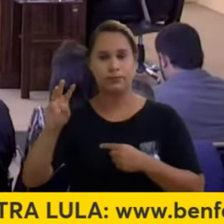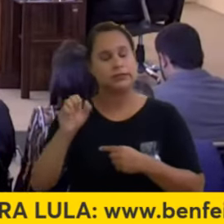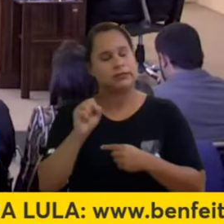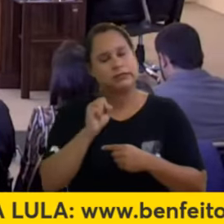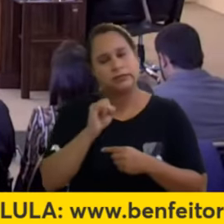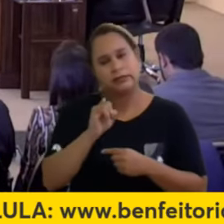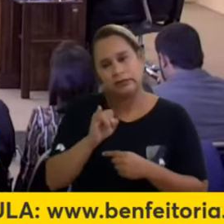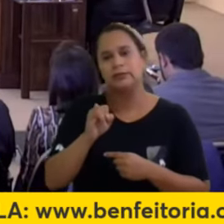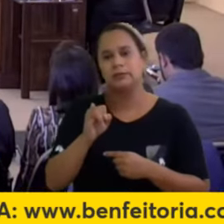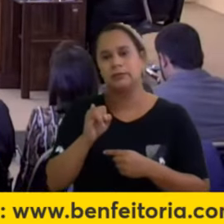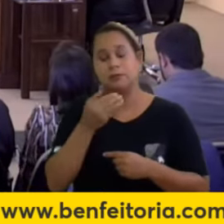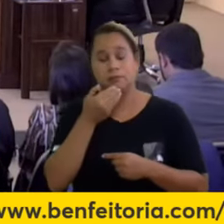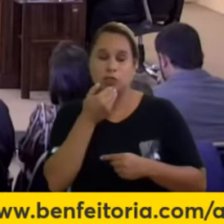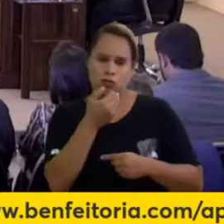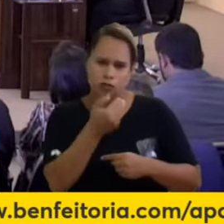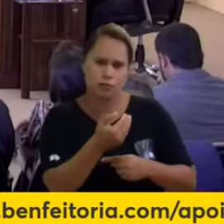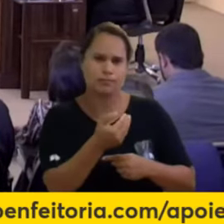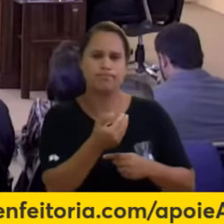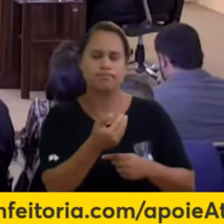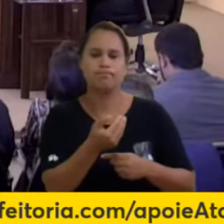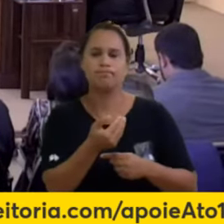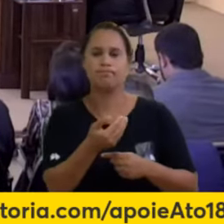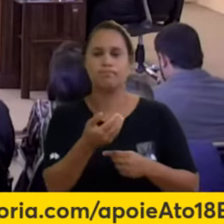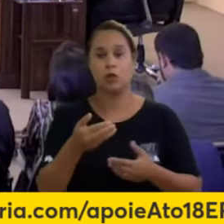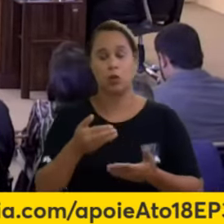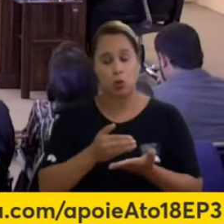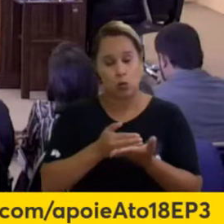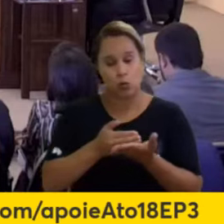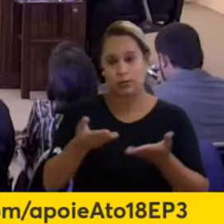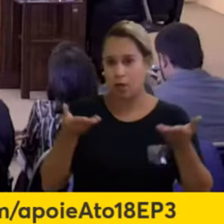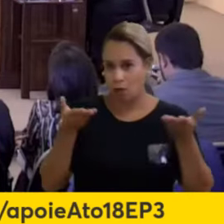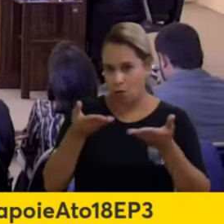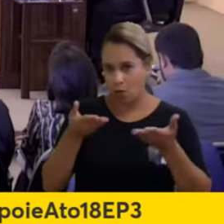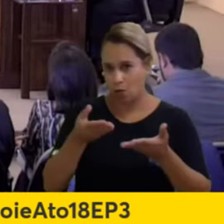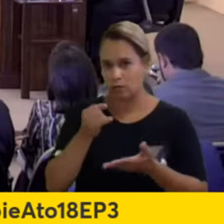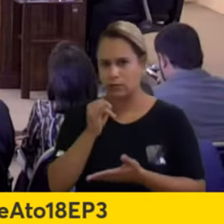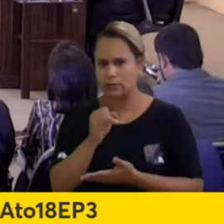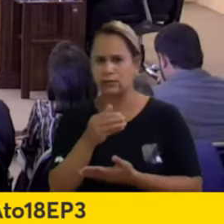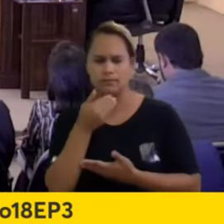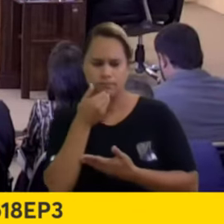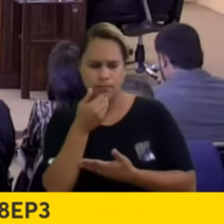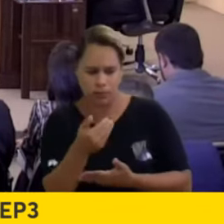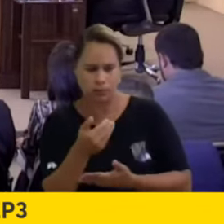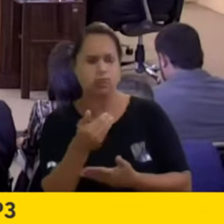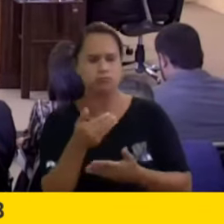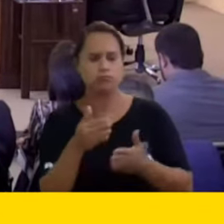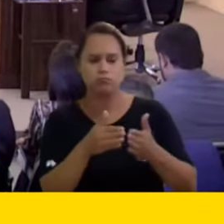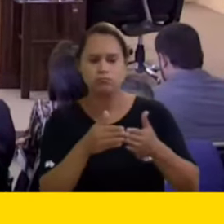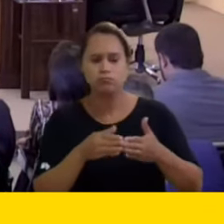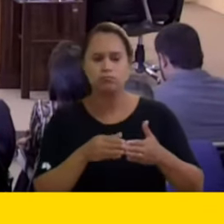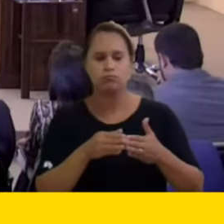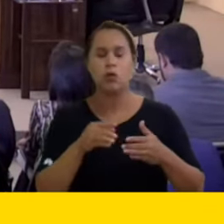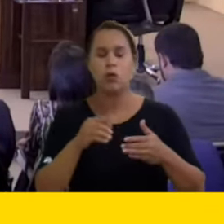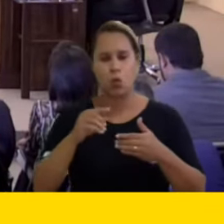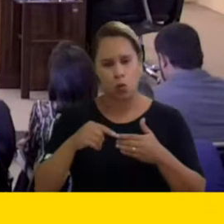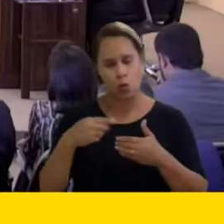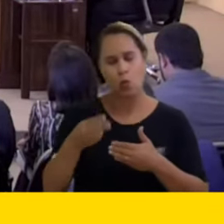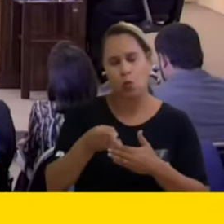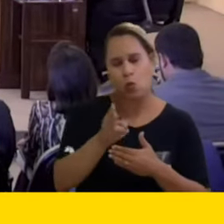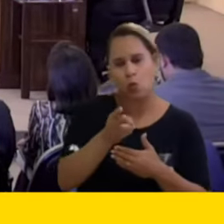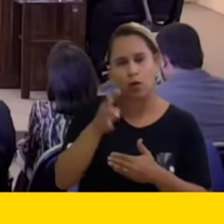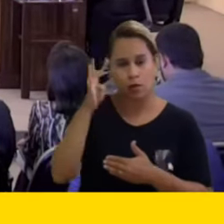houver pedido de vista começa hoje se houver Vista Continuará Na próxima quarta o